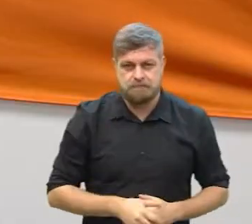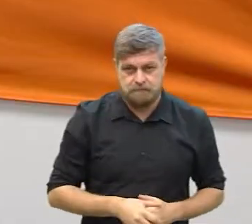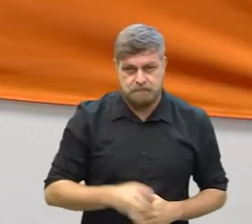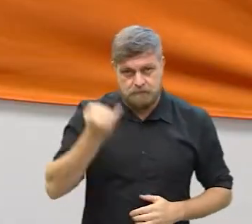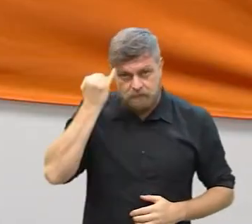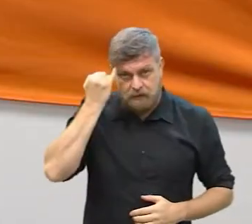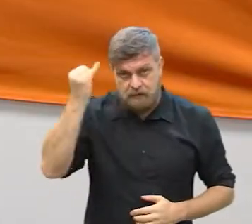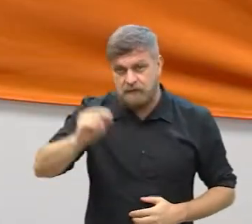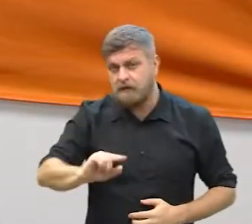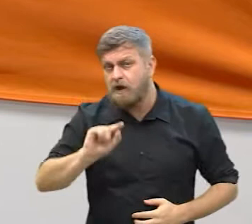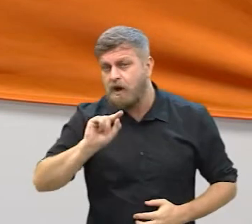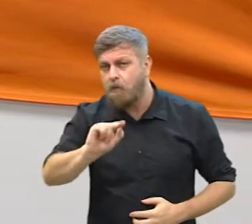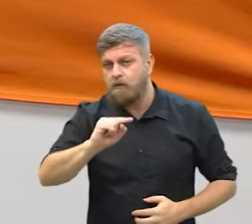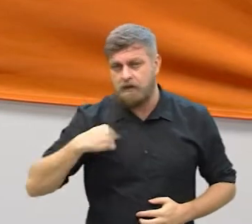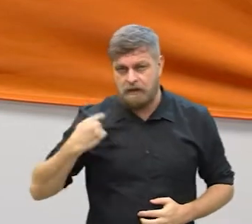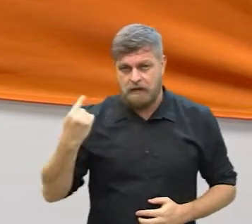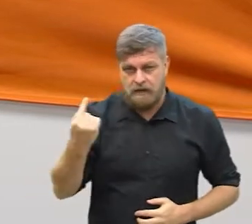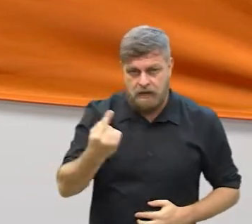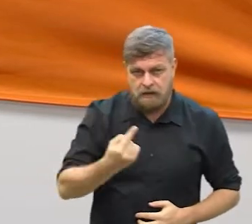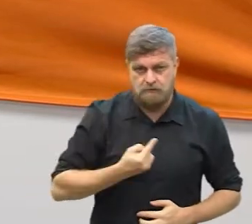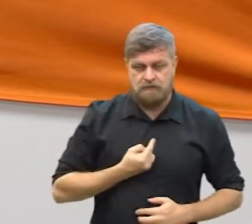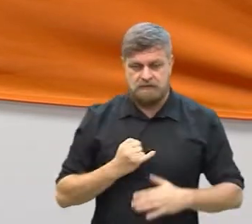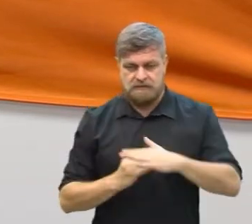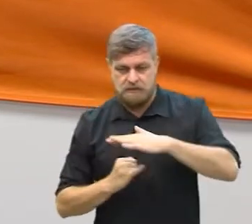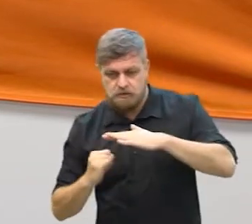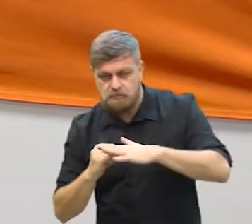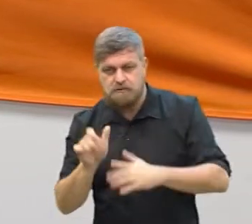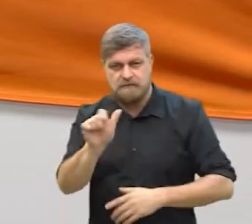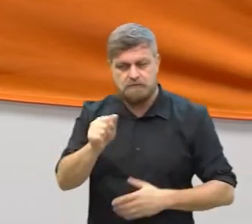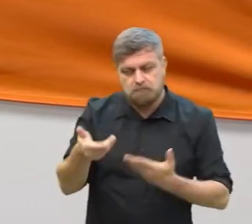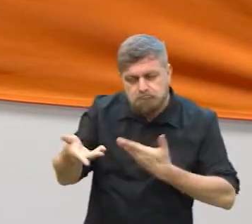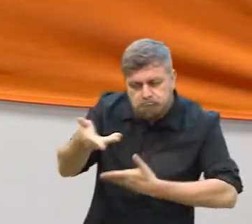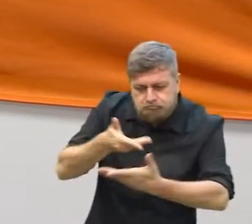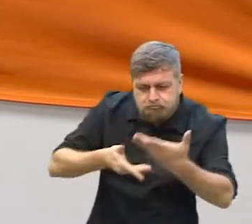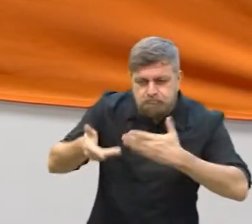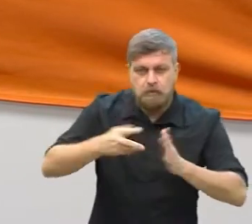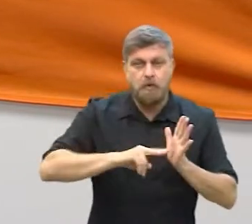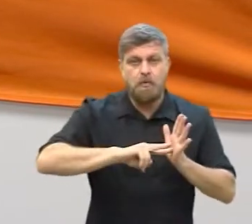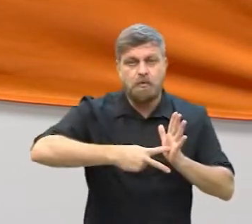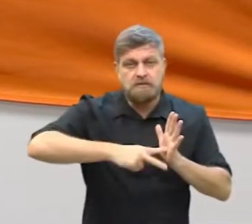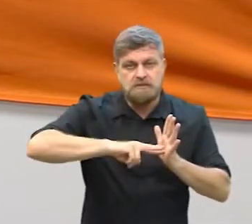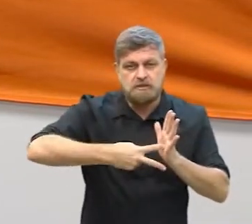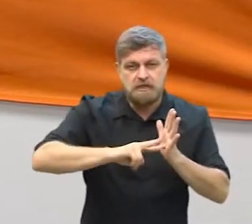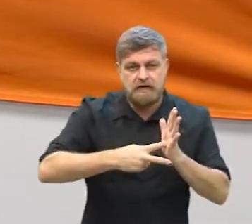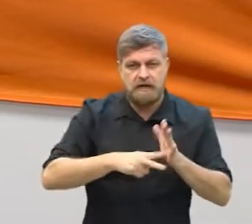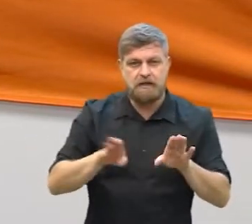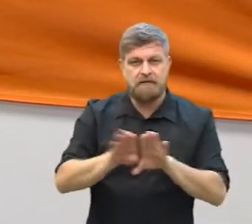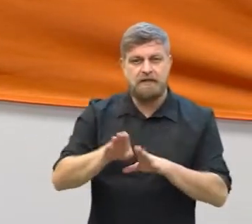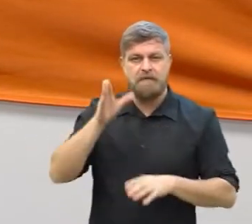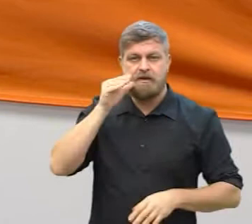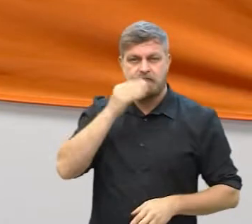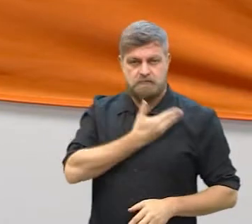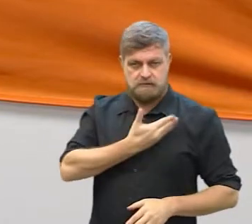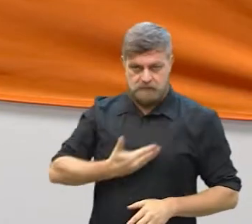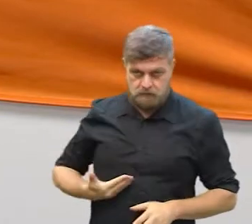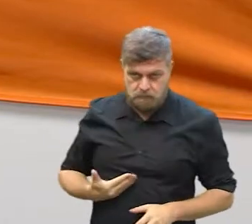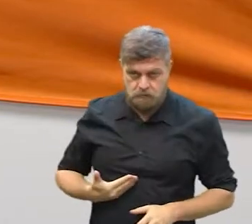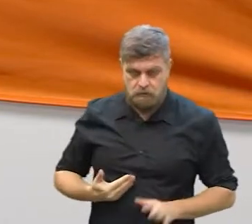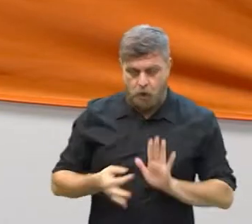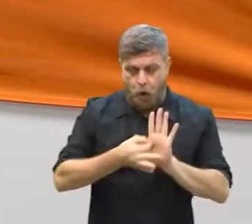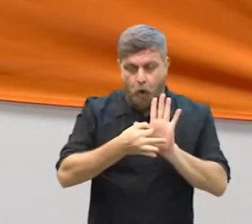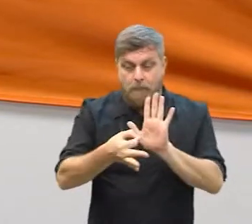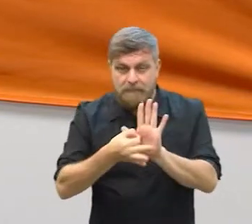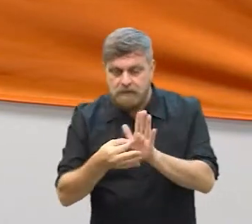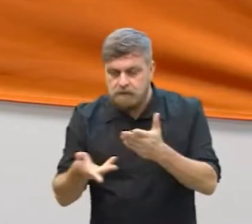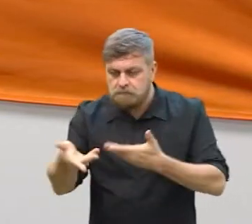entraves. A ideia é nós escutarmos as entidades, as associações, os sindicatos, os servidores municipais, para